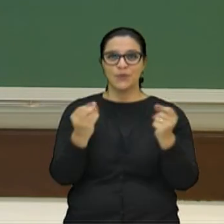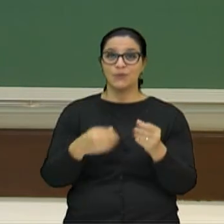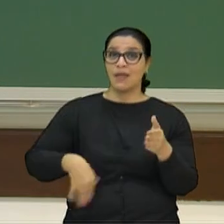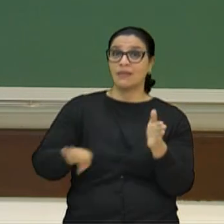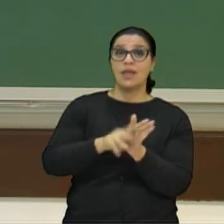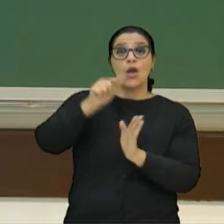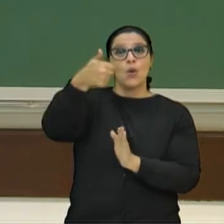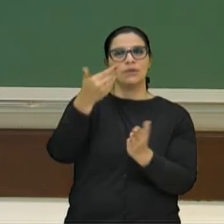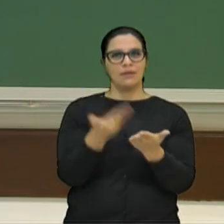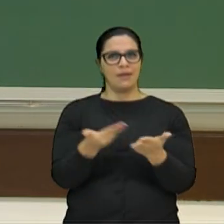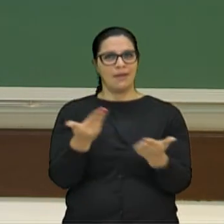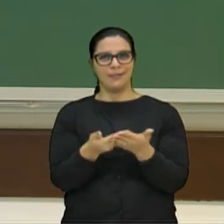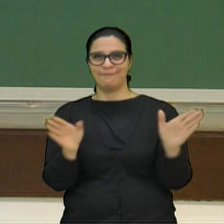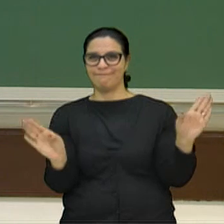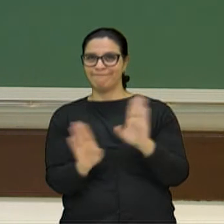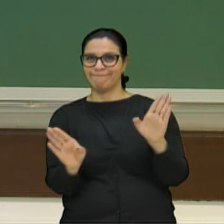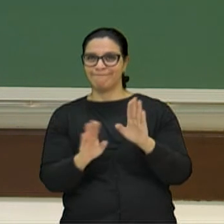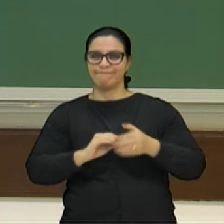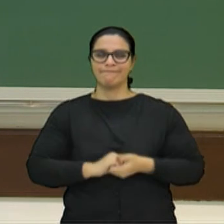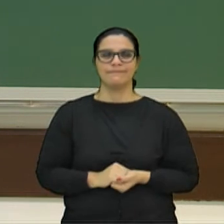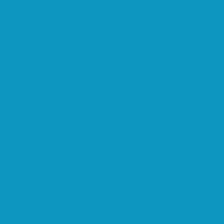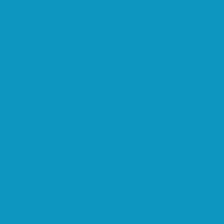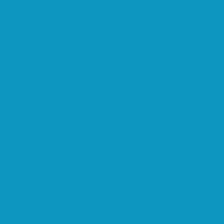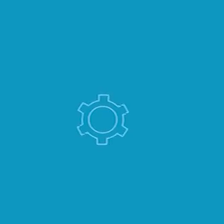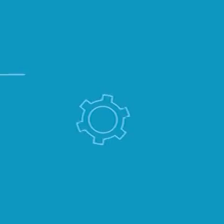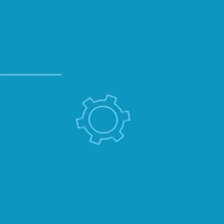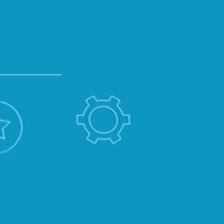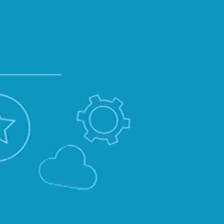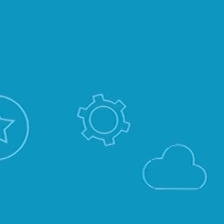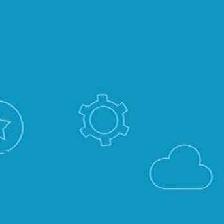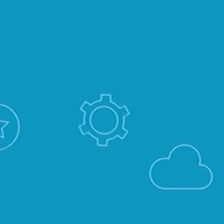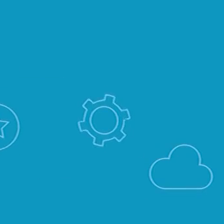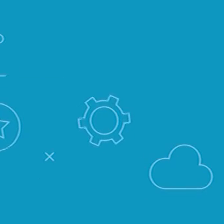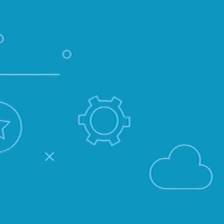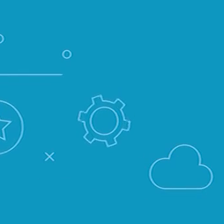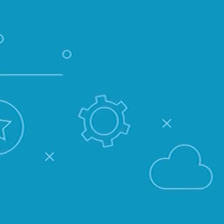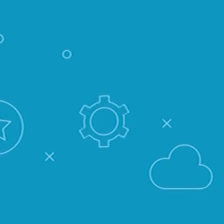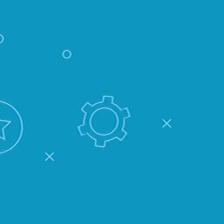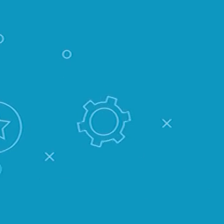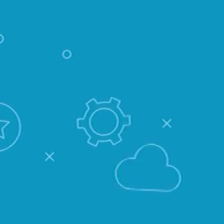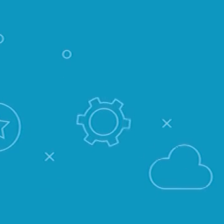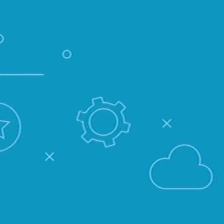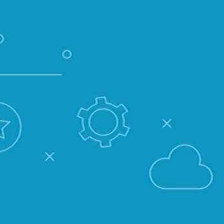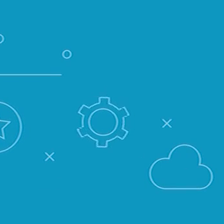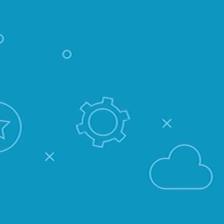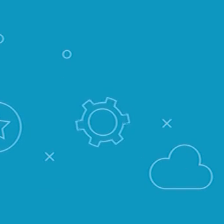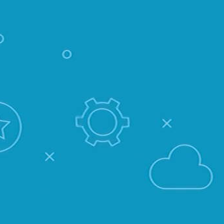a nossa próxima aula. Valeu!